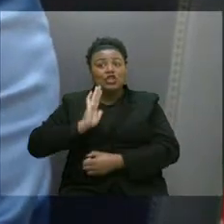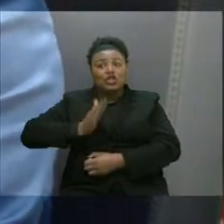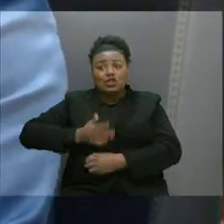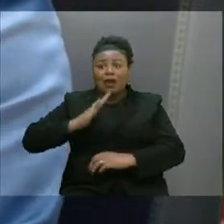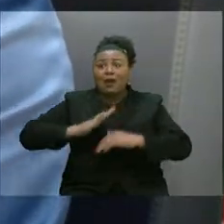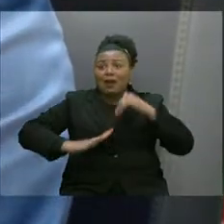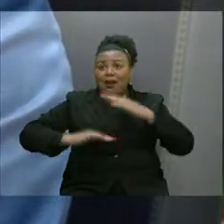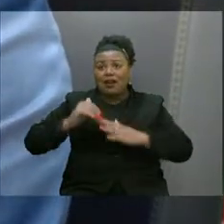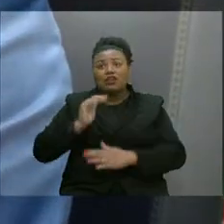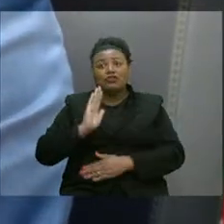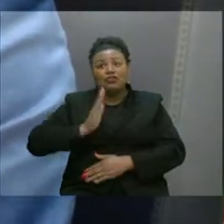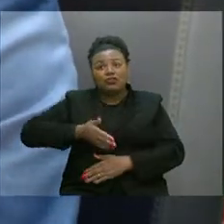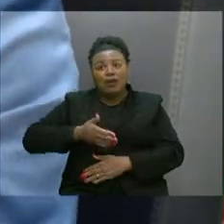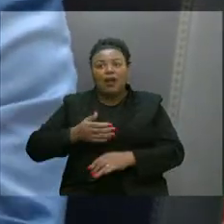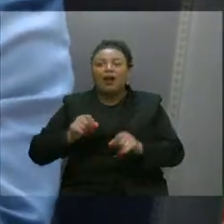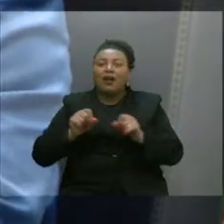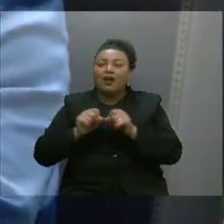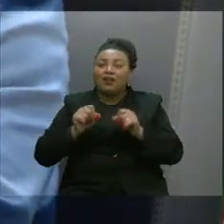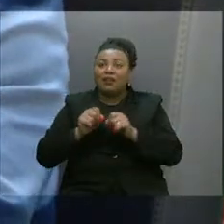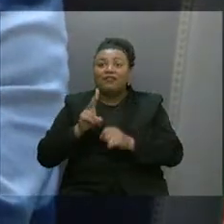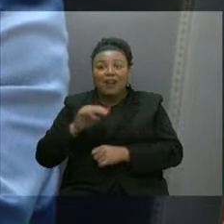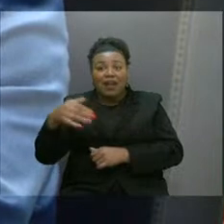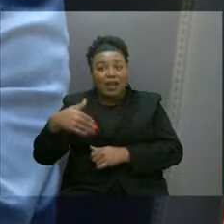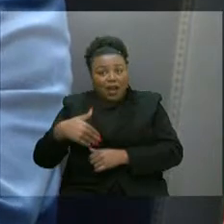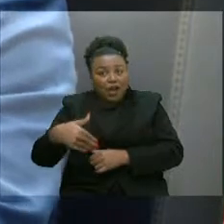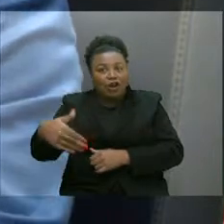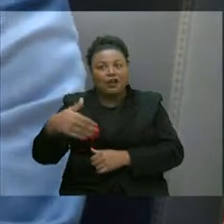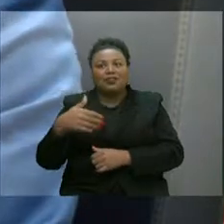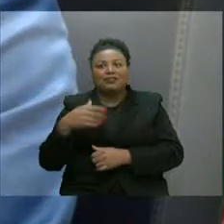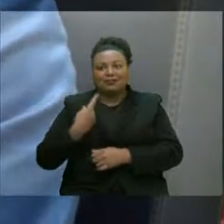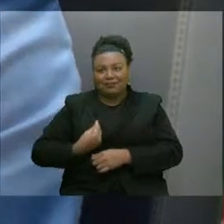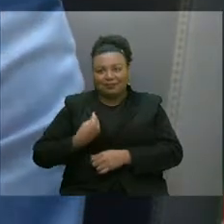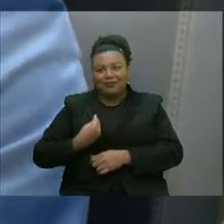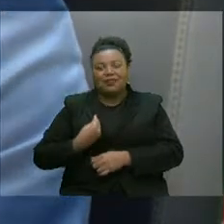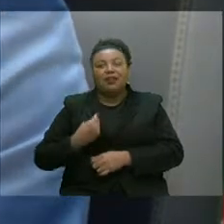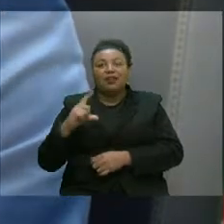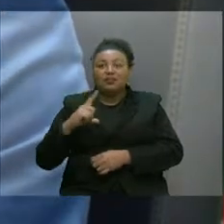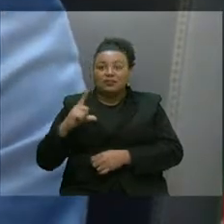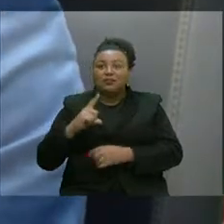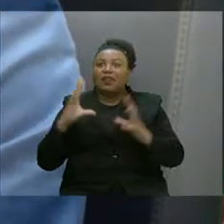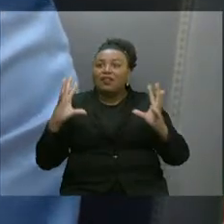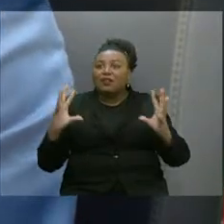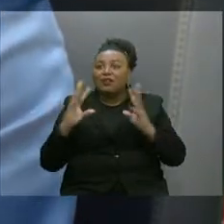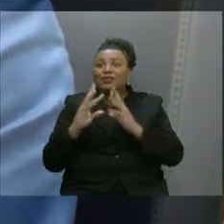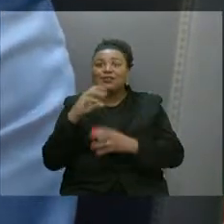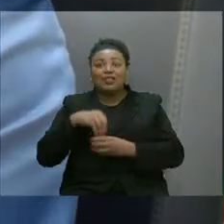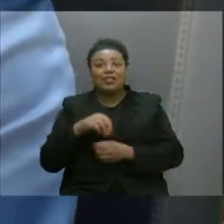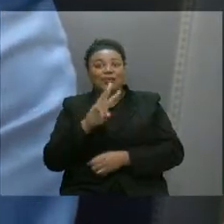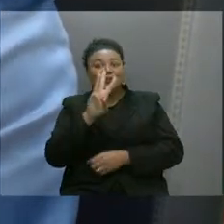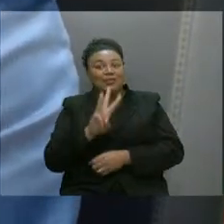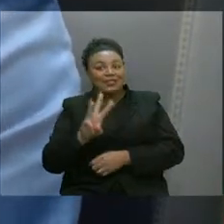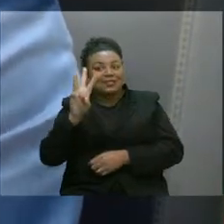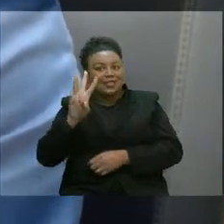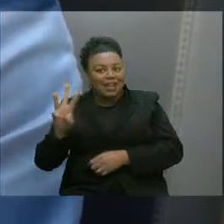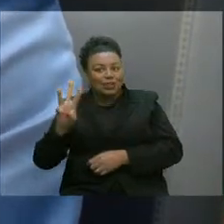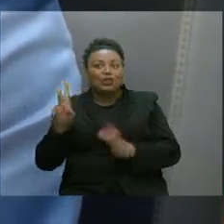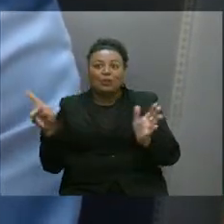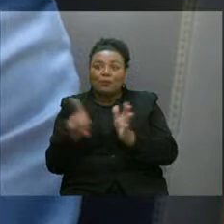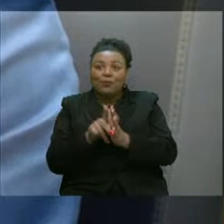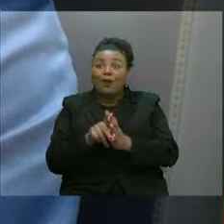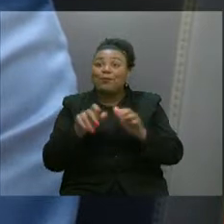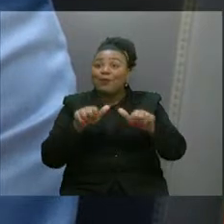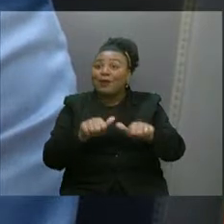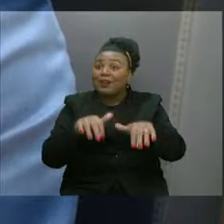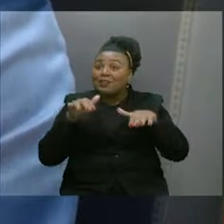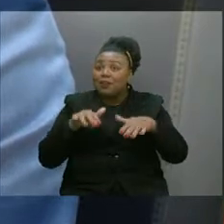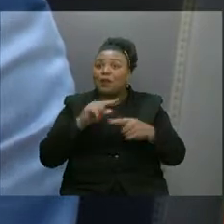e em realização, como é o caso deste, estarão compilados no site que a Assembleia Legislativa lançou